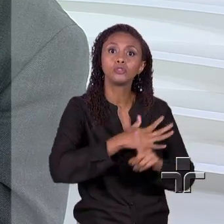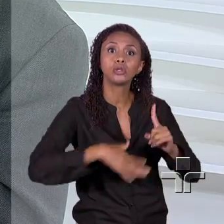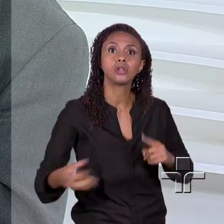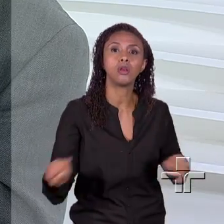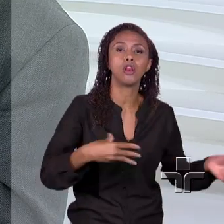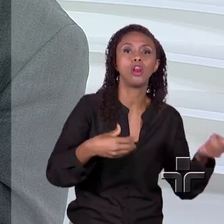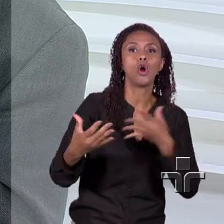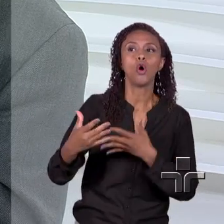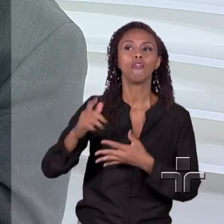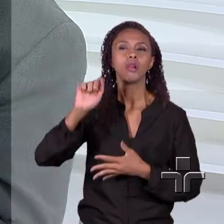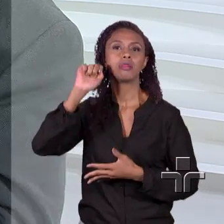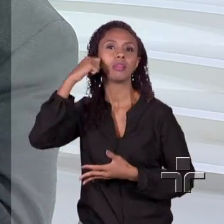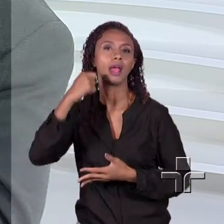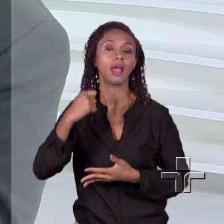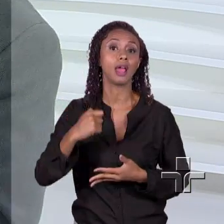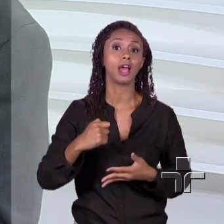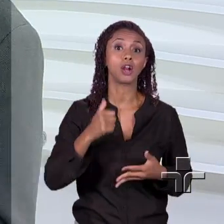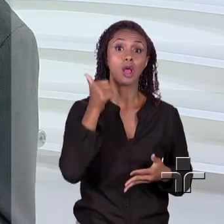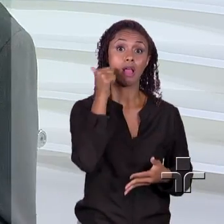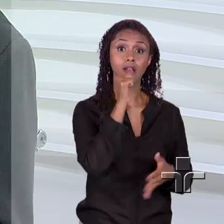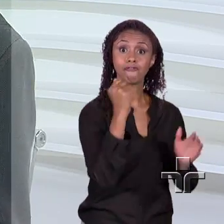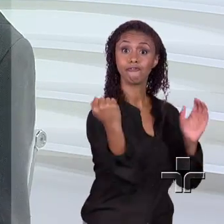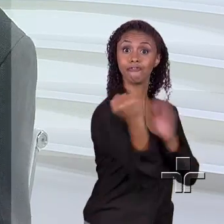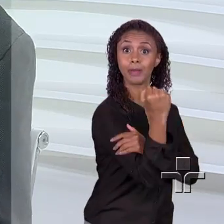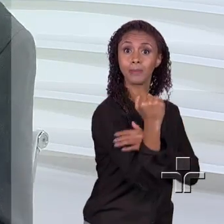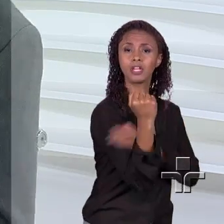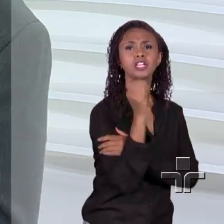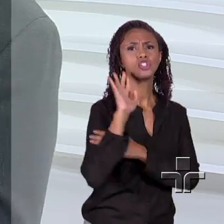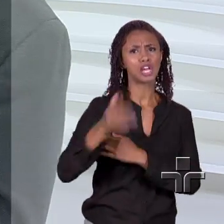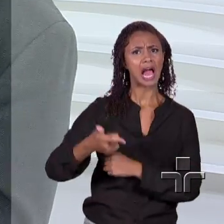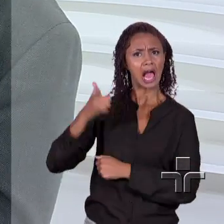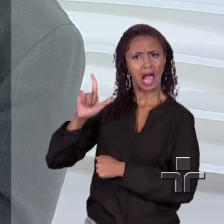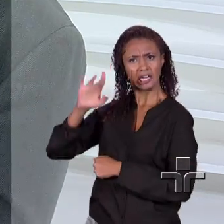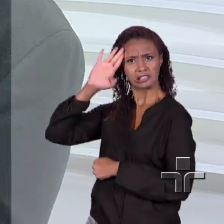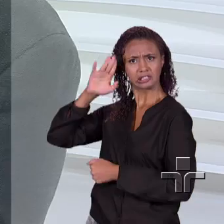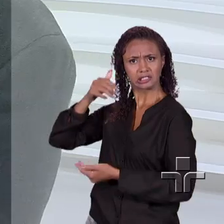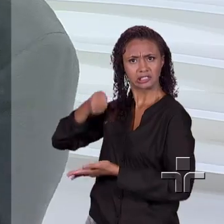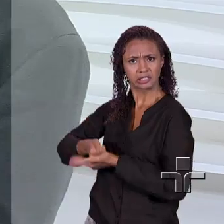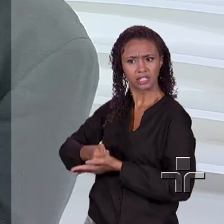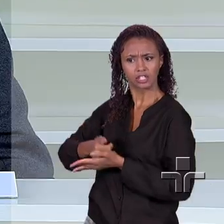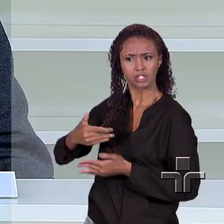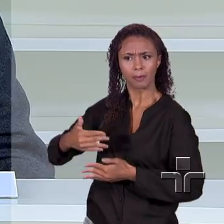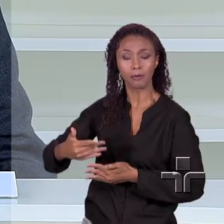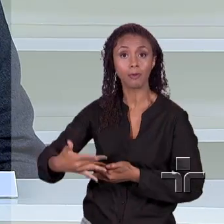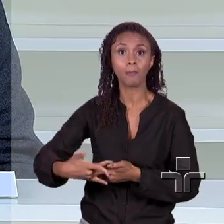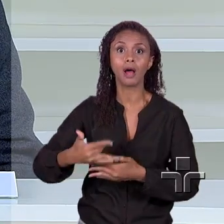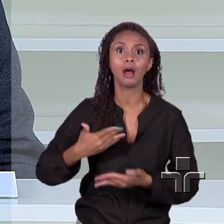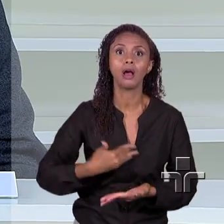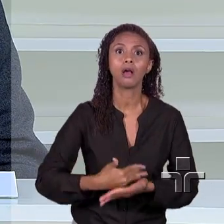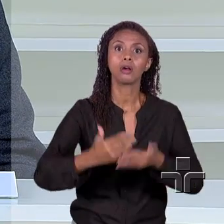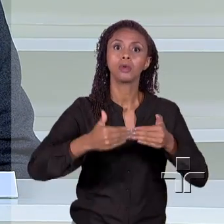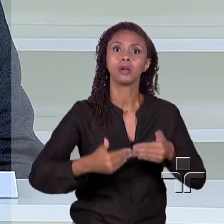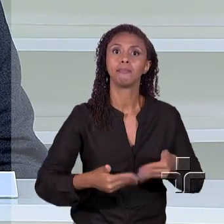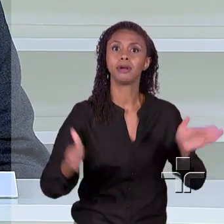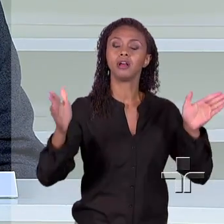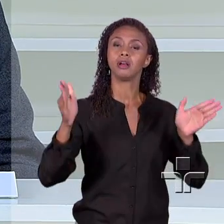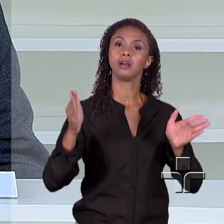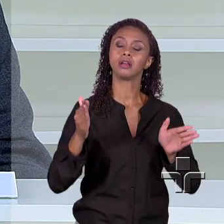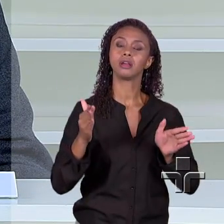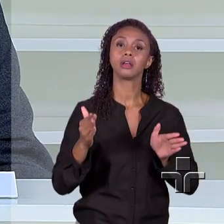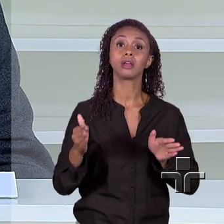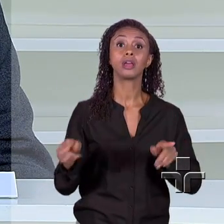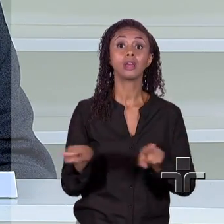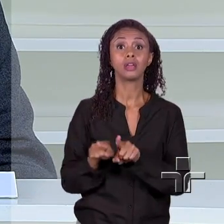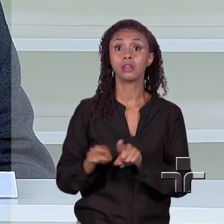negro. As feministas que já existiam ao longo do tempo da ditadura têm mais espaço aberto durante esse processo de abertura. E o